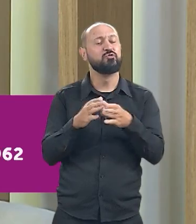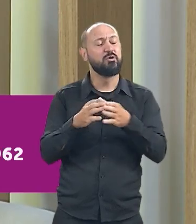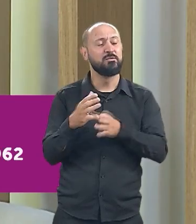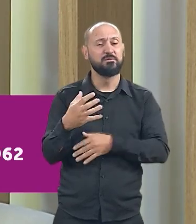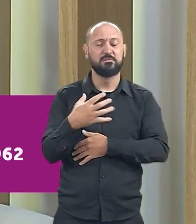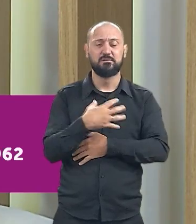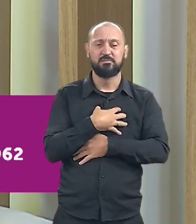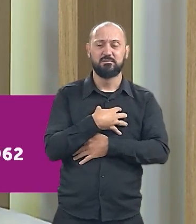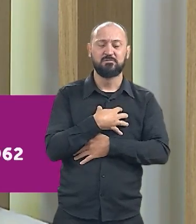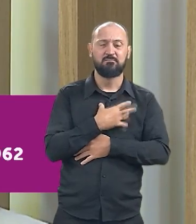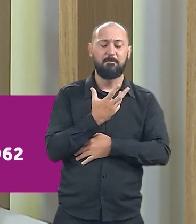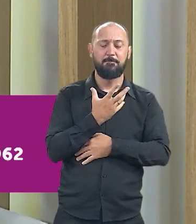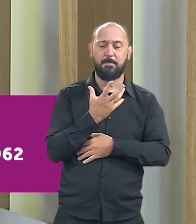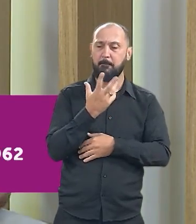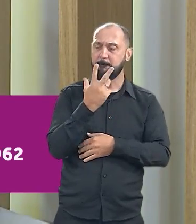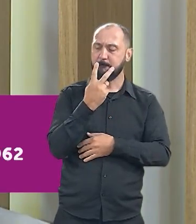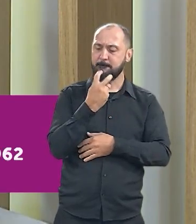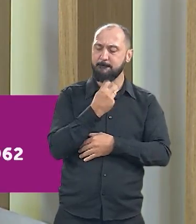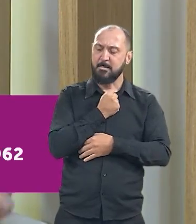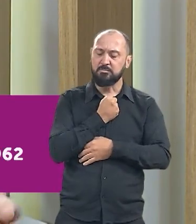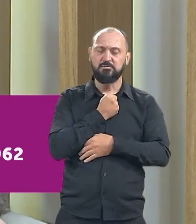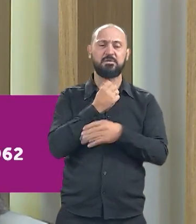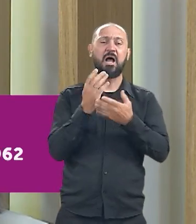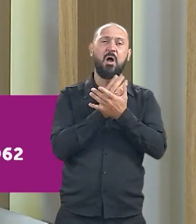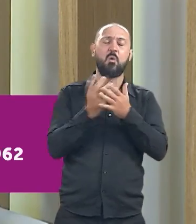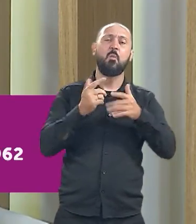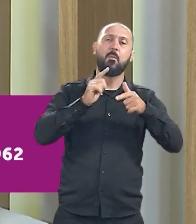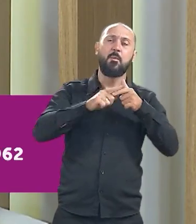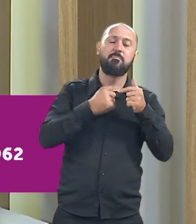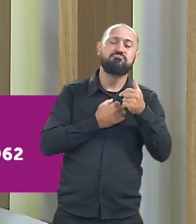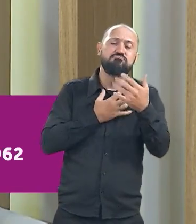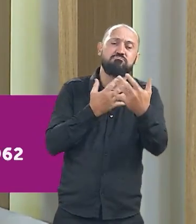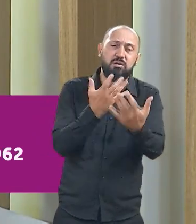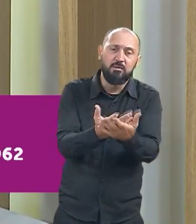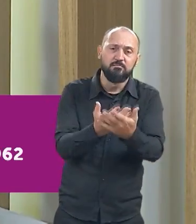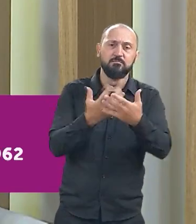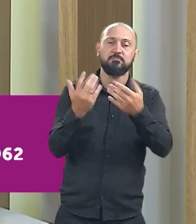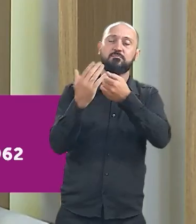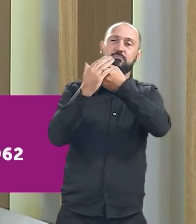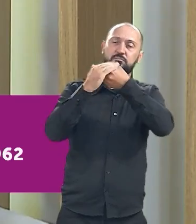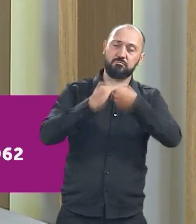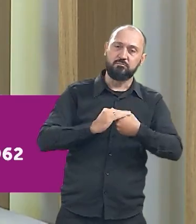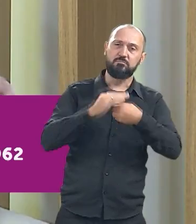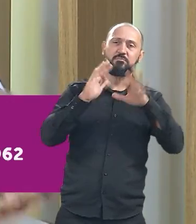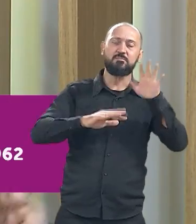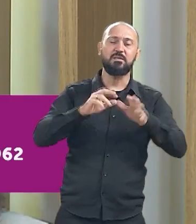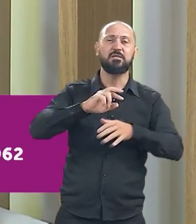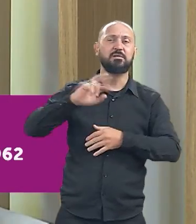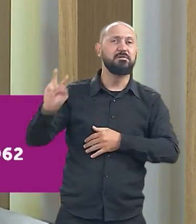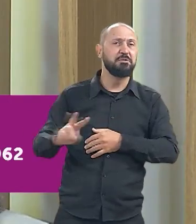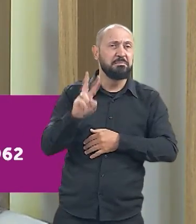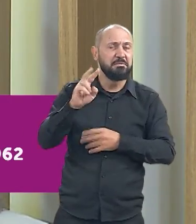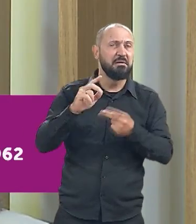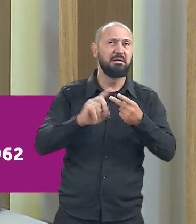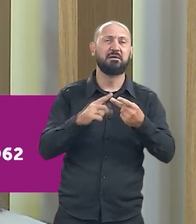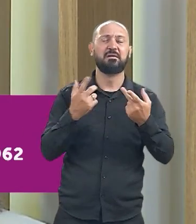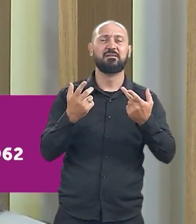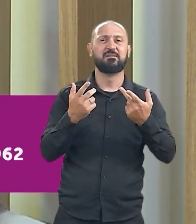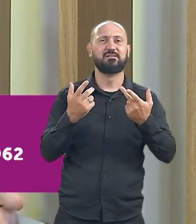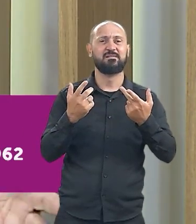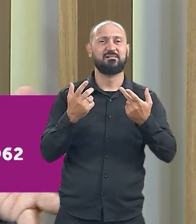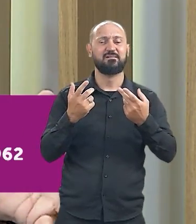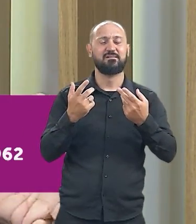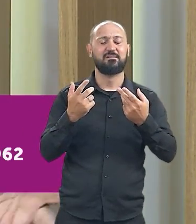sentem inibidos, às vezes expor um determinado problema, essa pressão, às vezes de vestibular, tal, né?